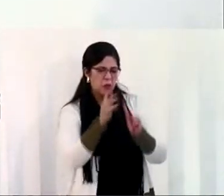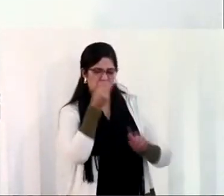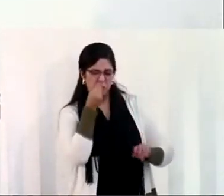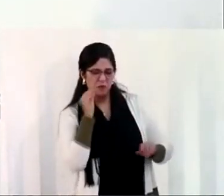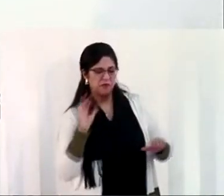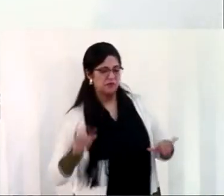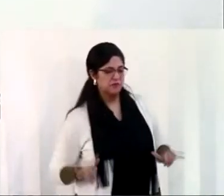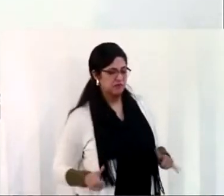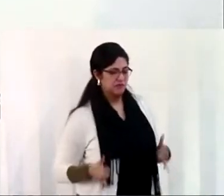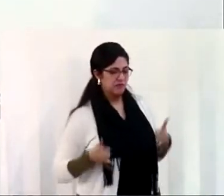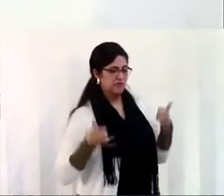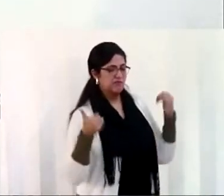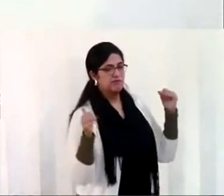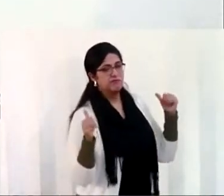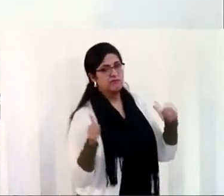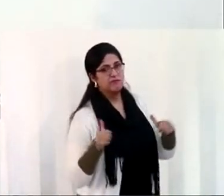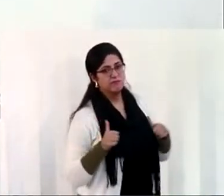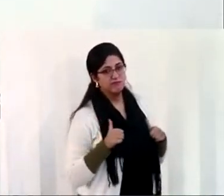falta?